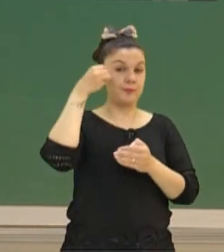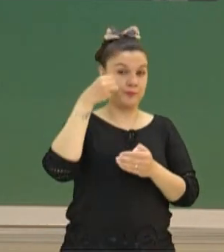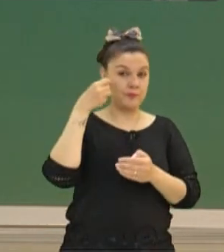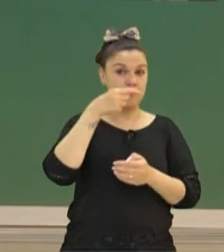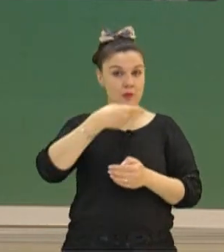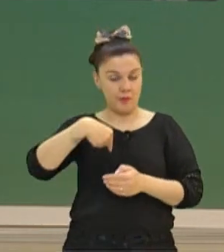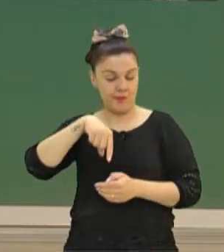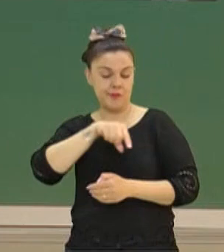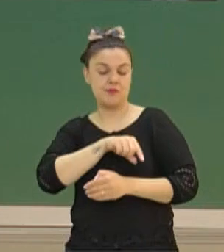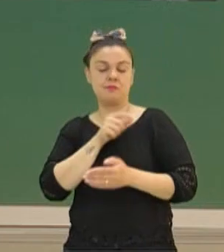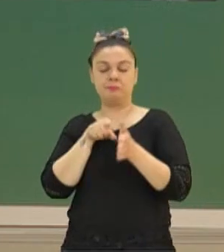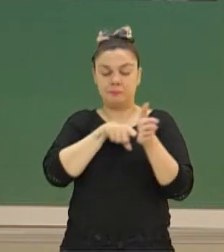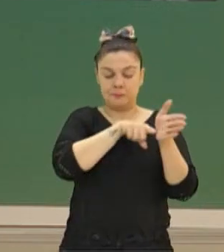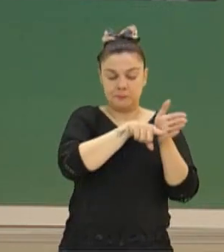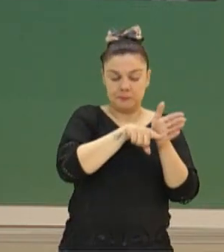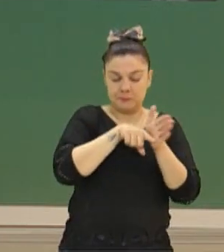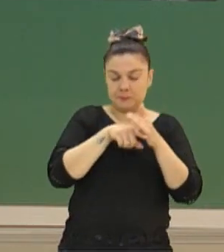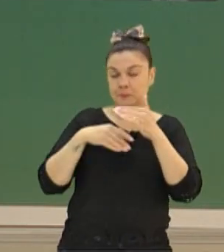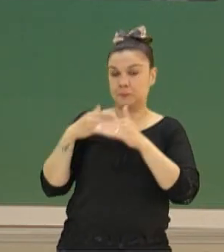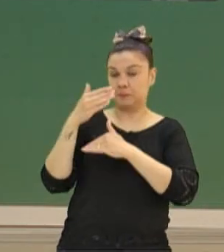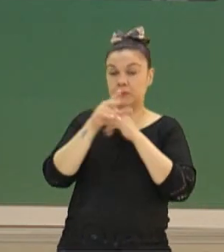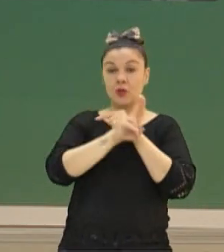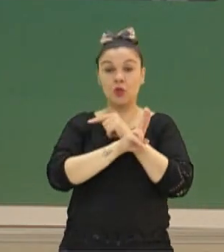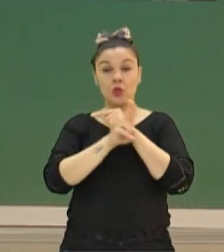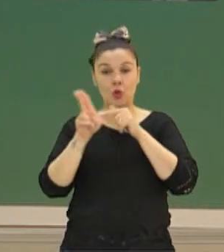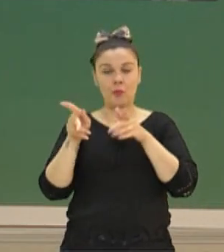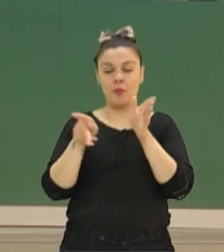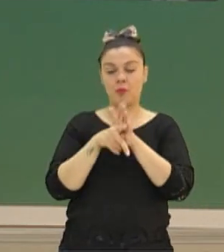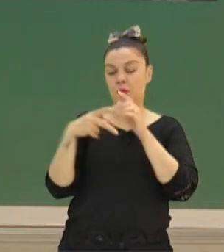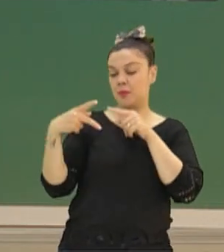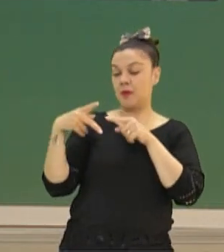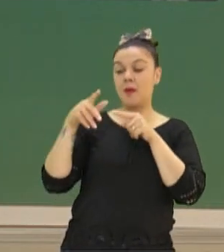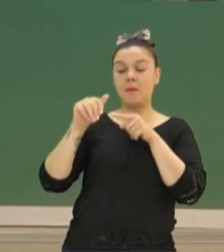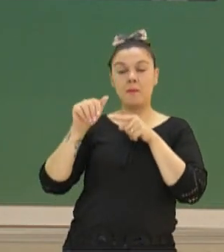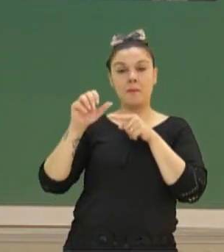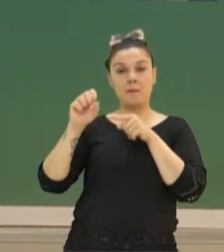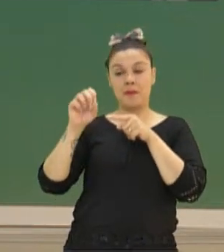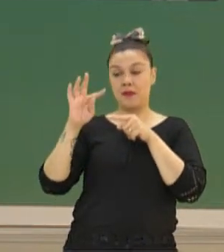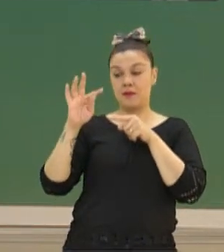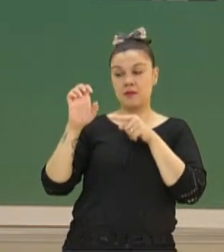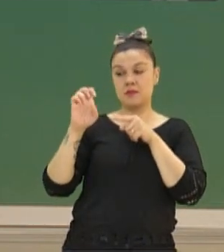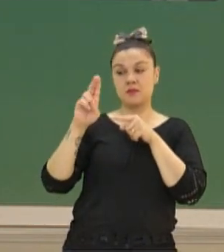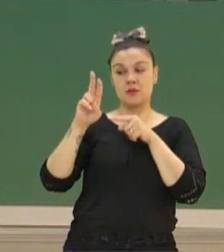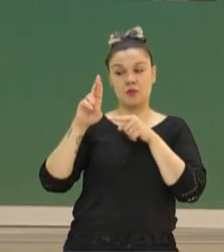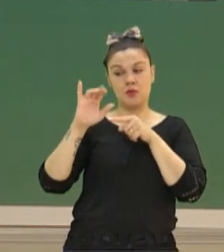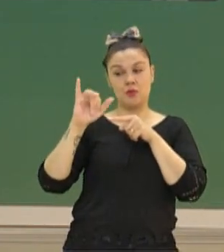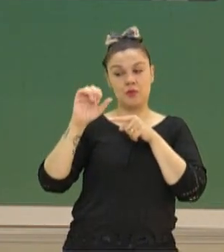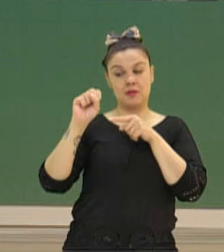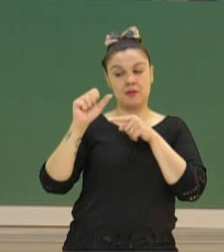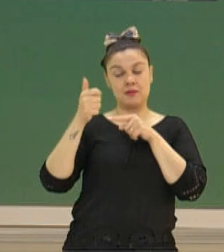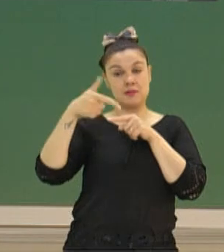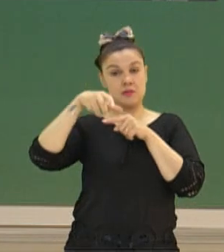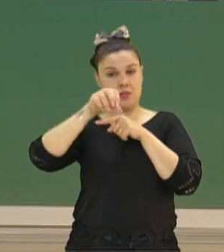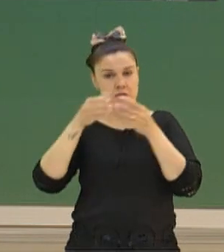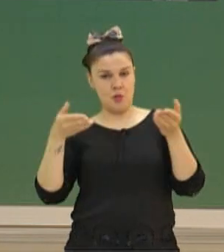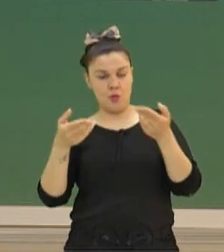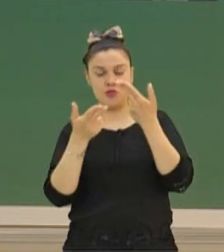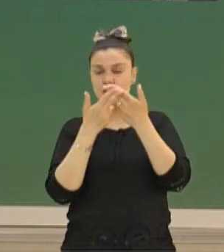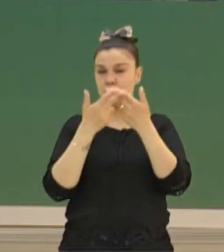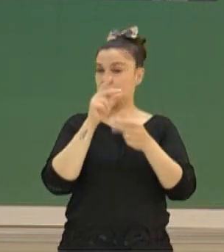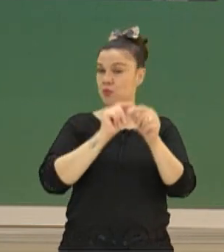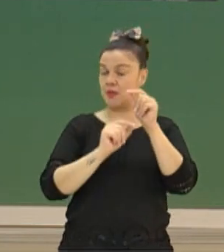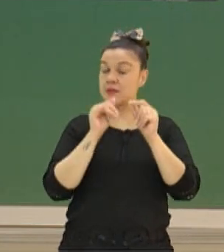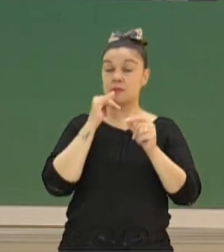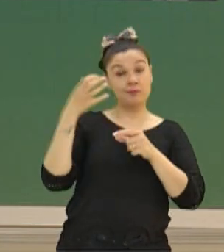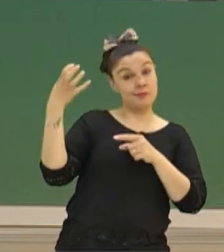gente desenvolveu um tipo de procedimento chamado de pasteurização, que hoje em dia é utilizado, por exemplo,